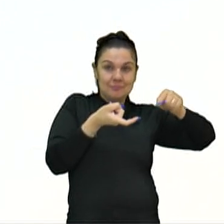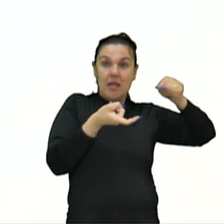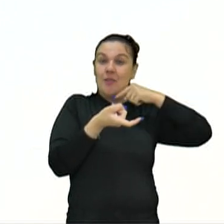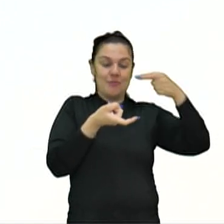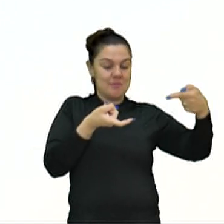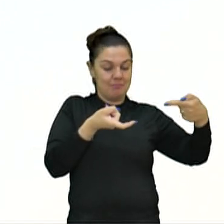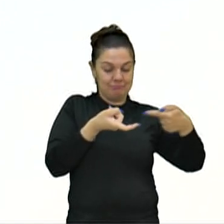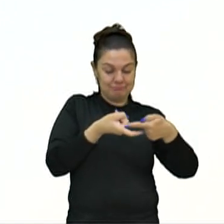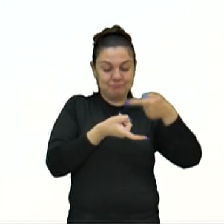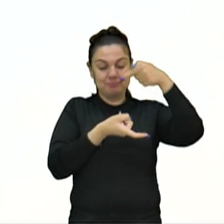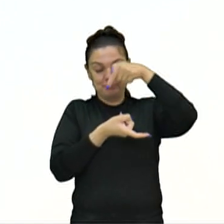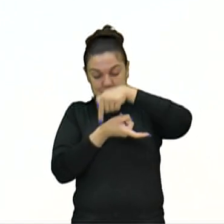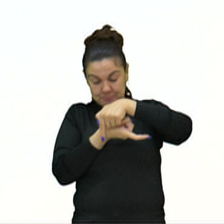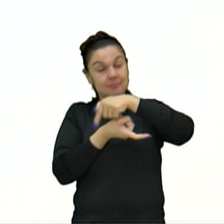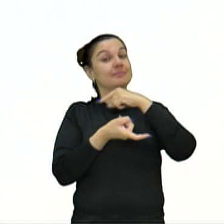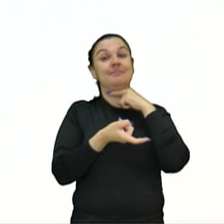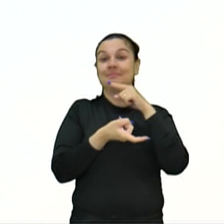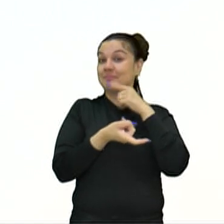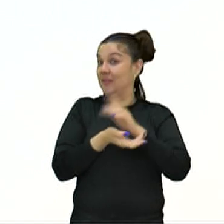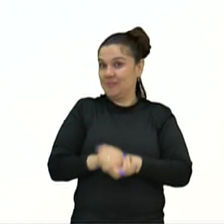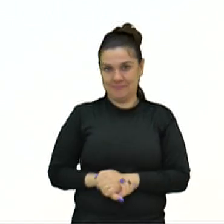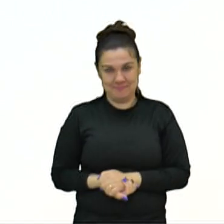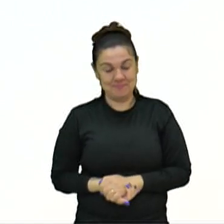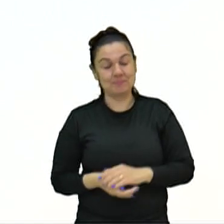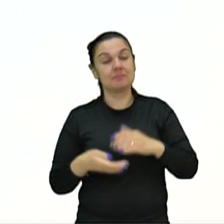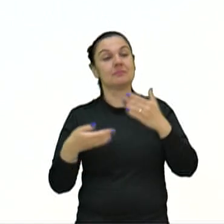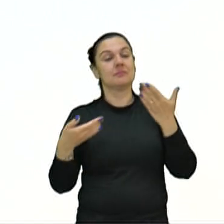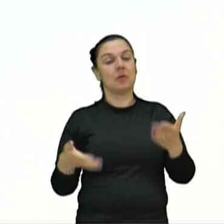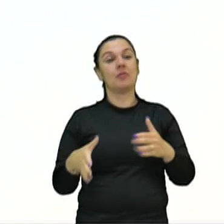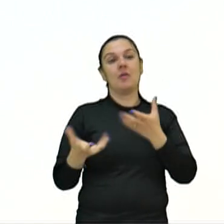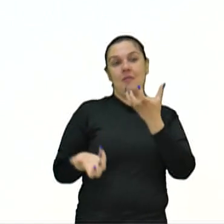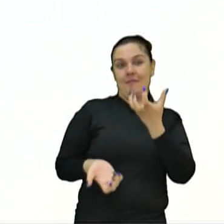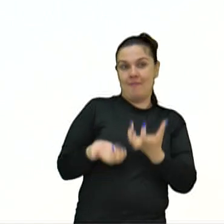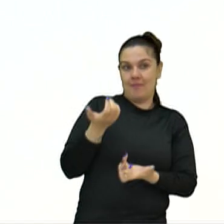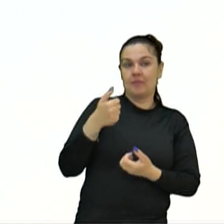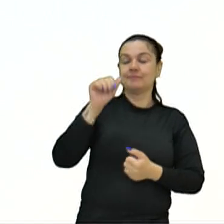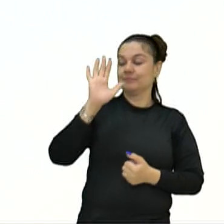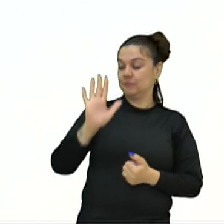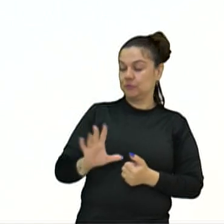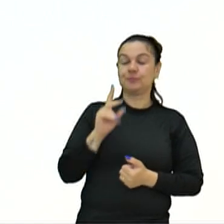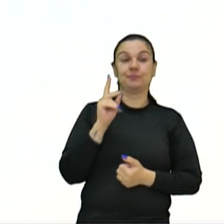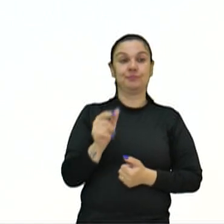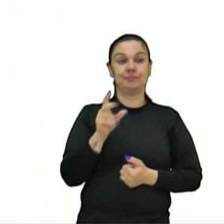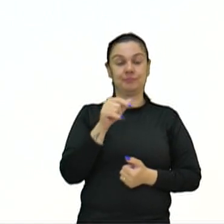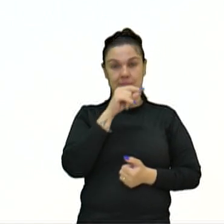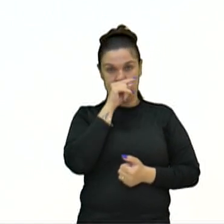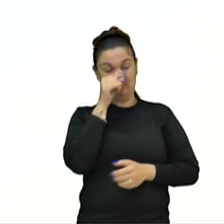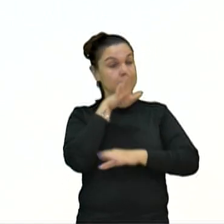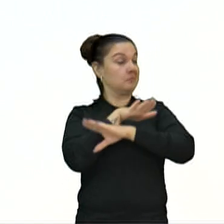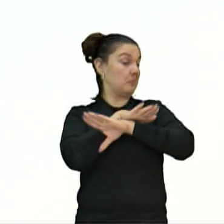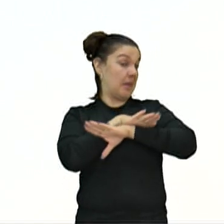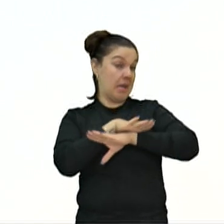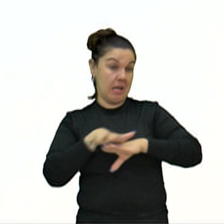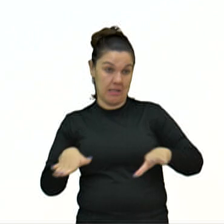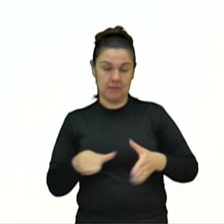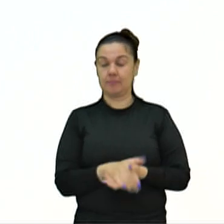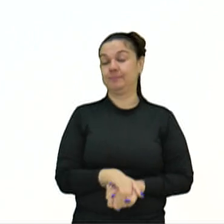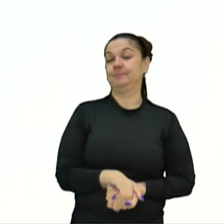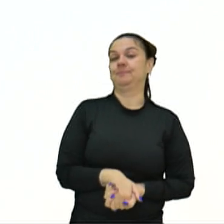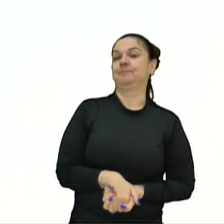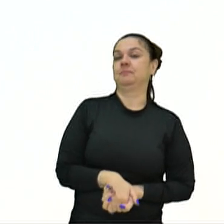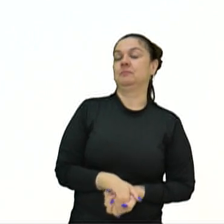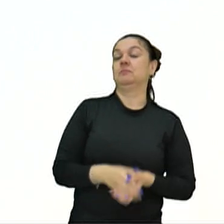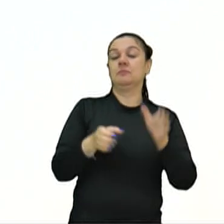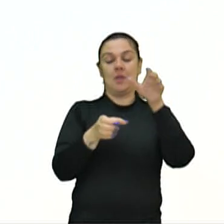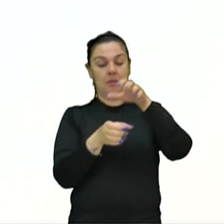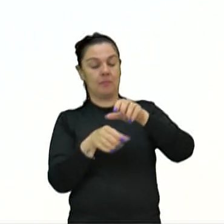até o caldo nutritivo, os micro-organismos que estavam no ar. Então, ele ferveu esse caldo e deixou ele por dias. Nada aconteceu. A partir do momento